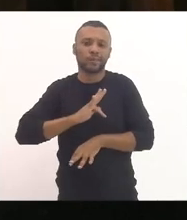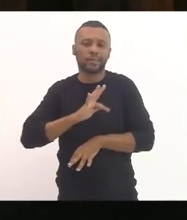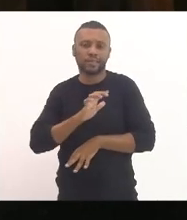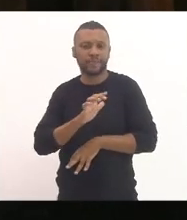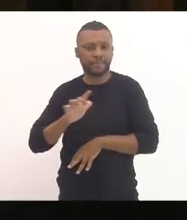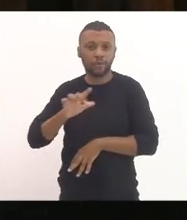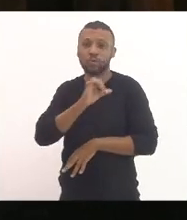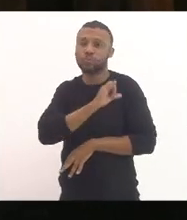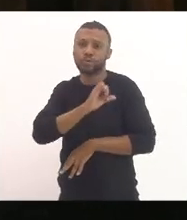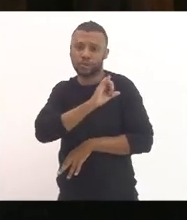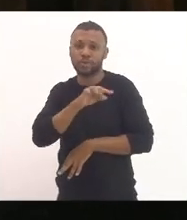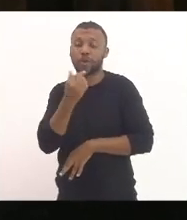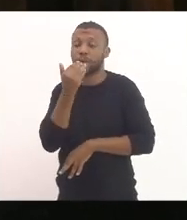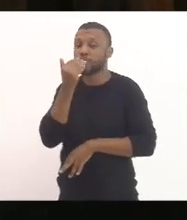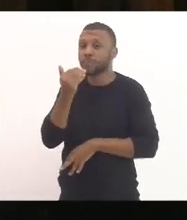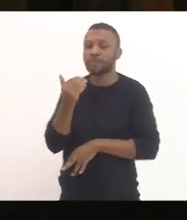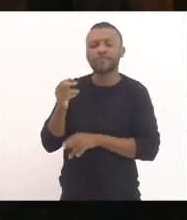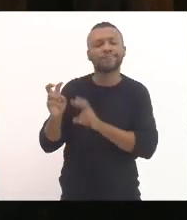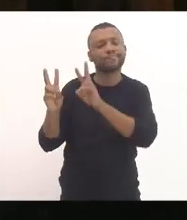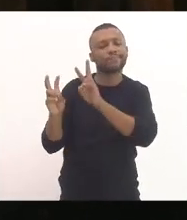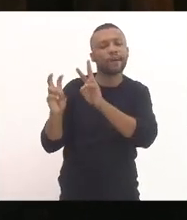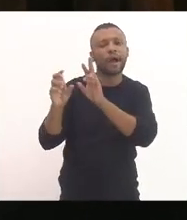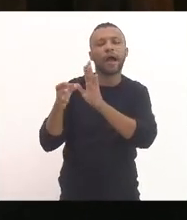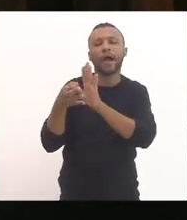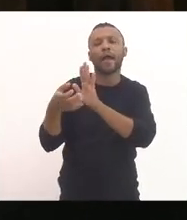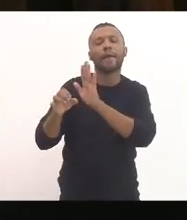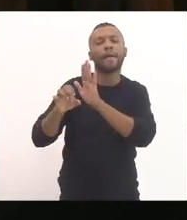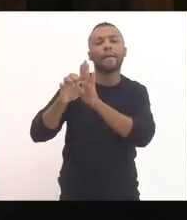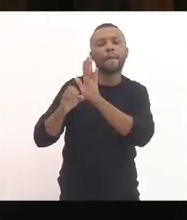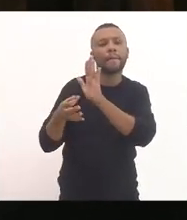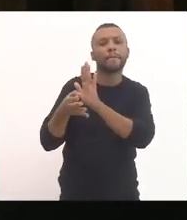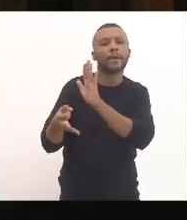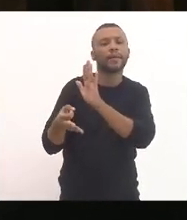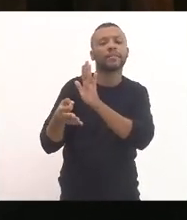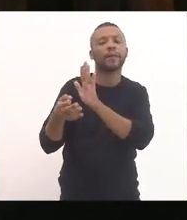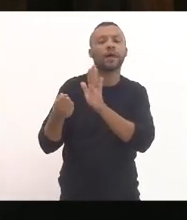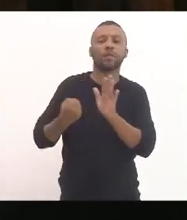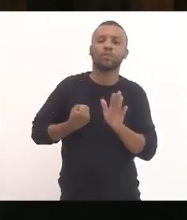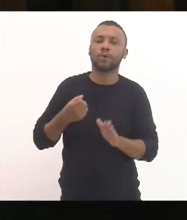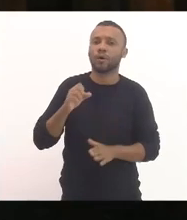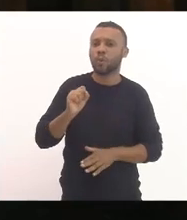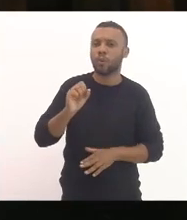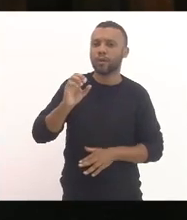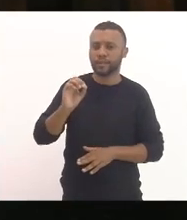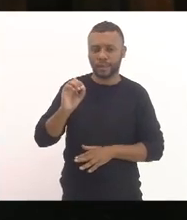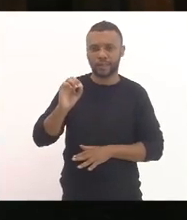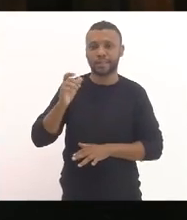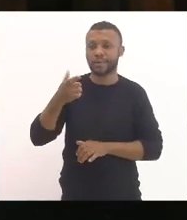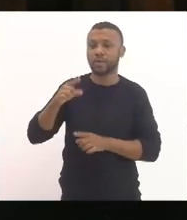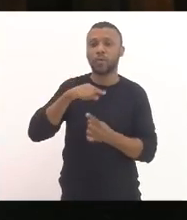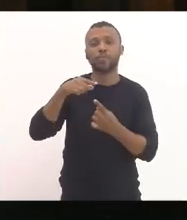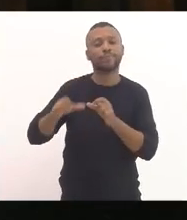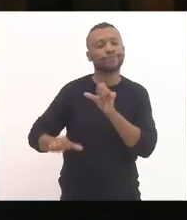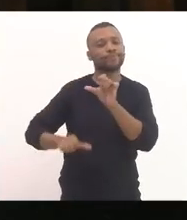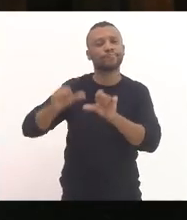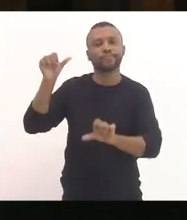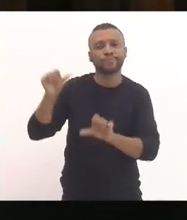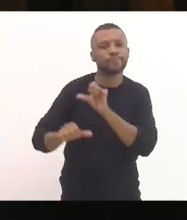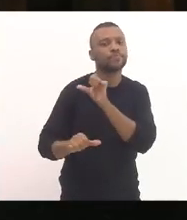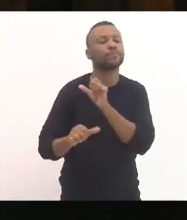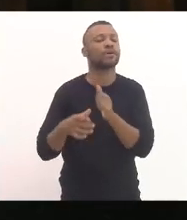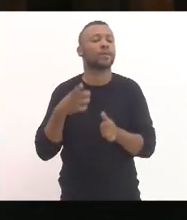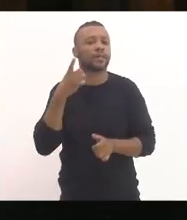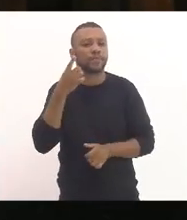como pedido para citar emendas a emenda modificativa nº 80 eu te dei o nosso Deputado